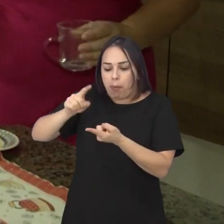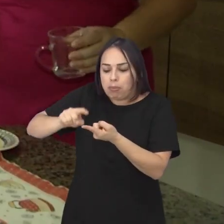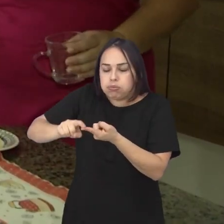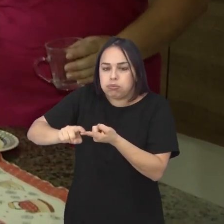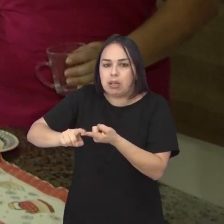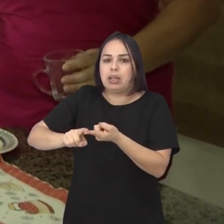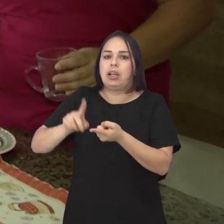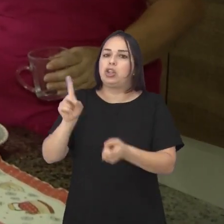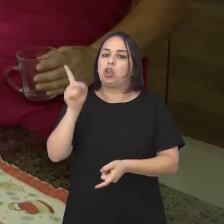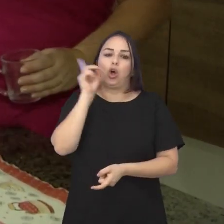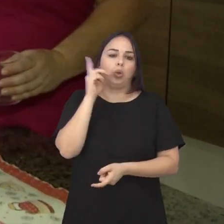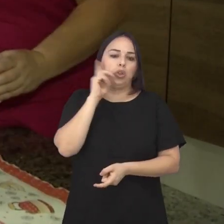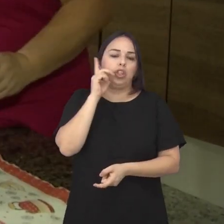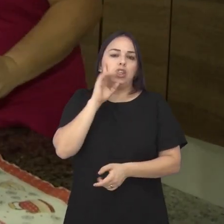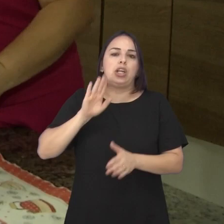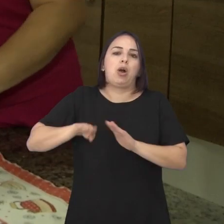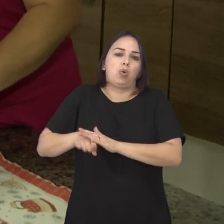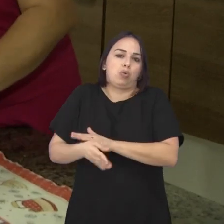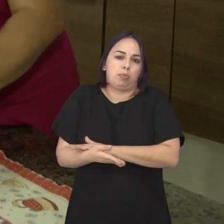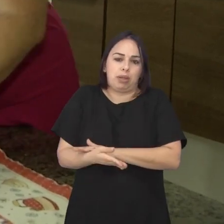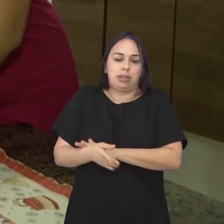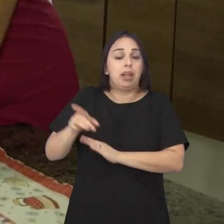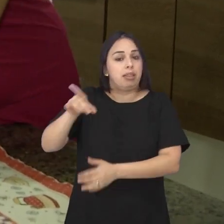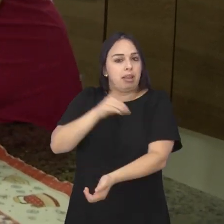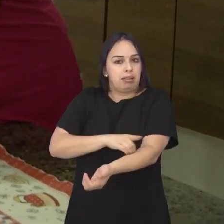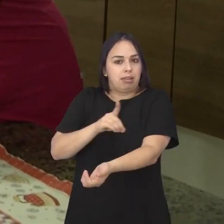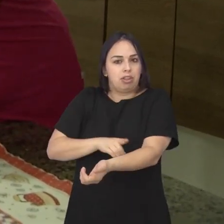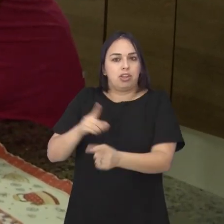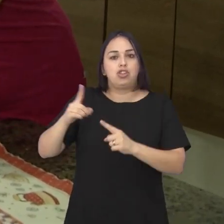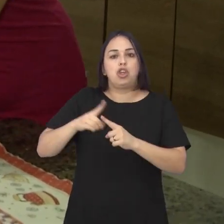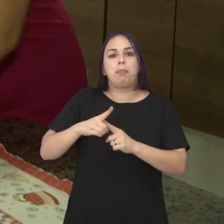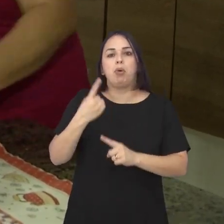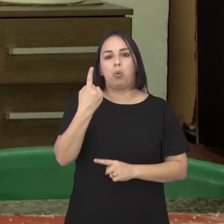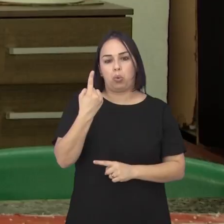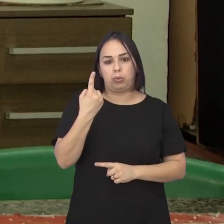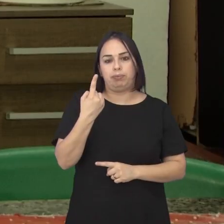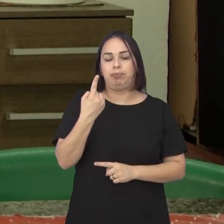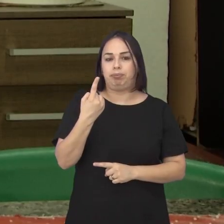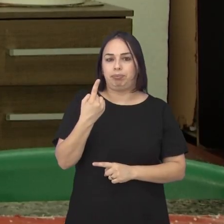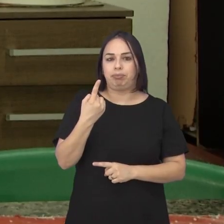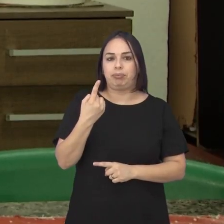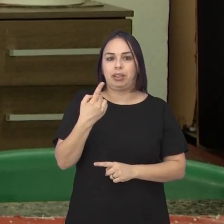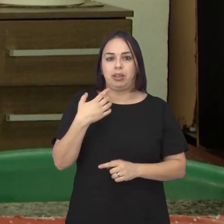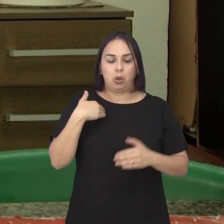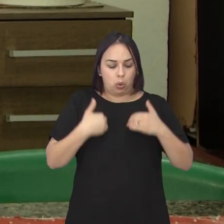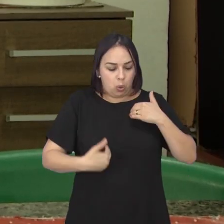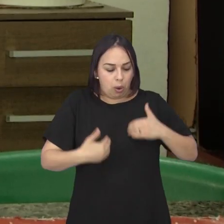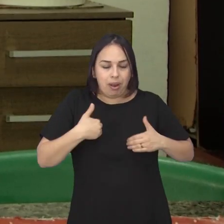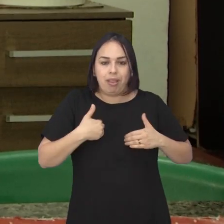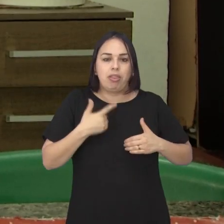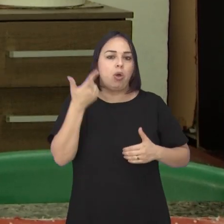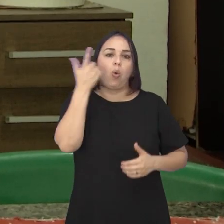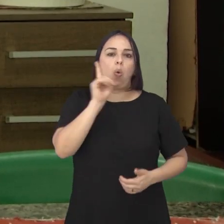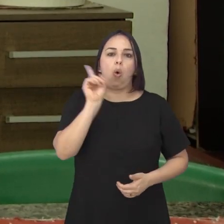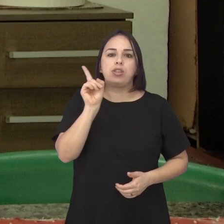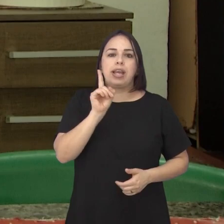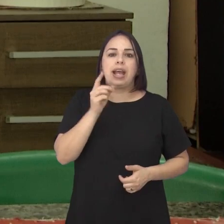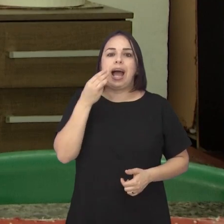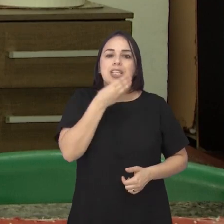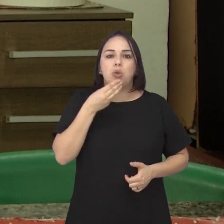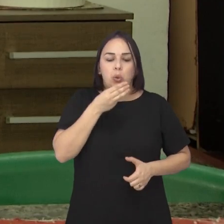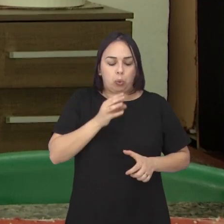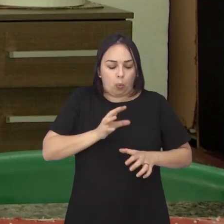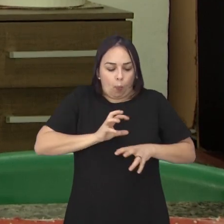cuidado diário que já faz parte da sua rotina. Ele tem diabetes tipo 1, ou seja, o seu organismo não consegue